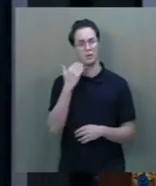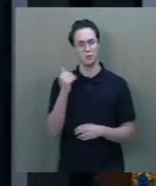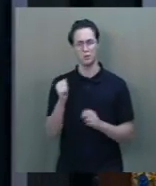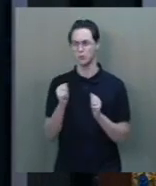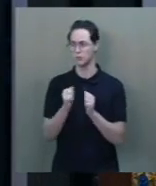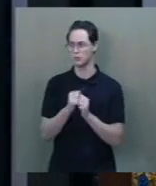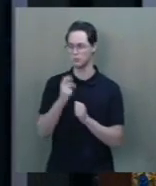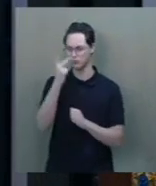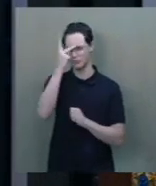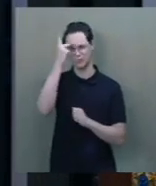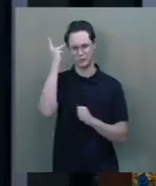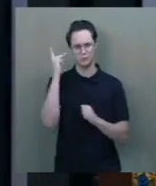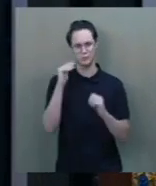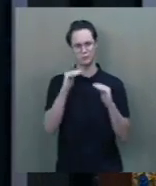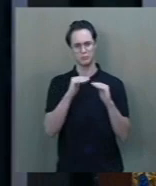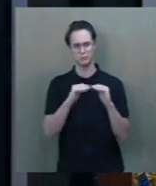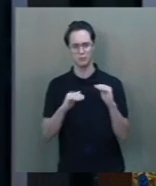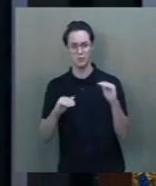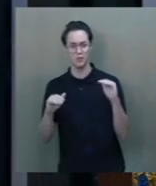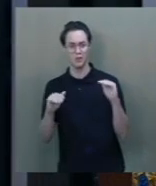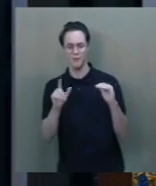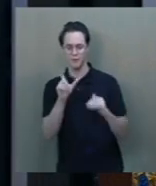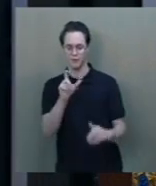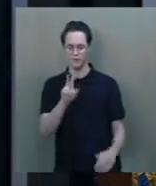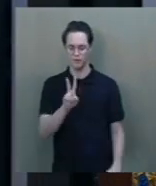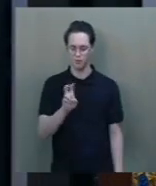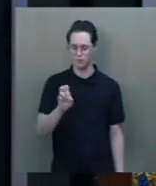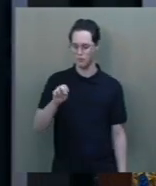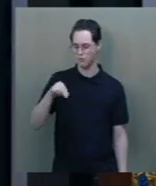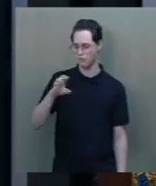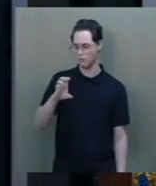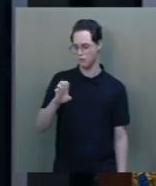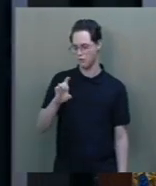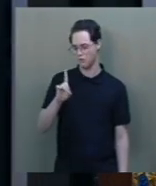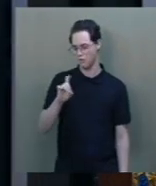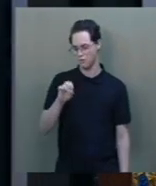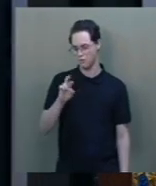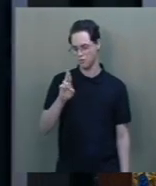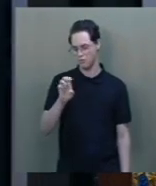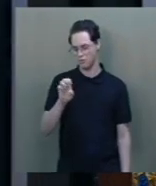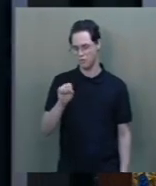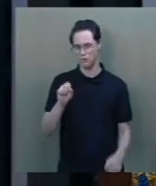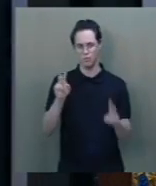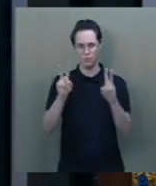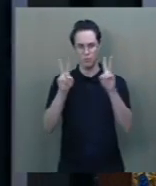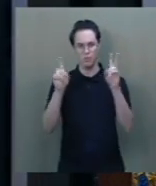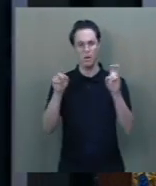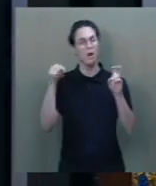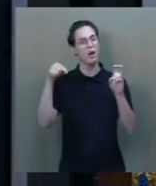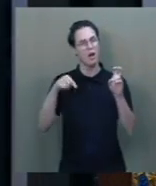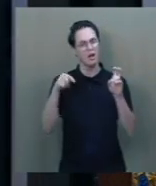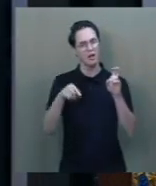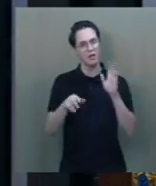senhor presidente, que o termo vencedores ficasse em aspas nos anais dessa casa. Em plena